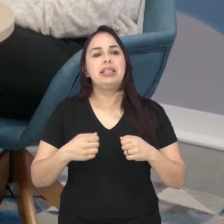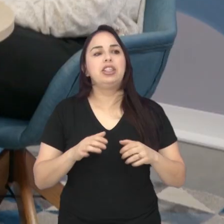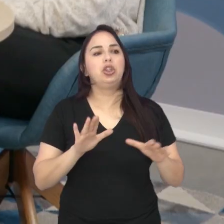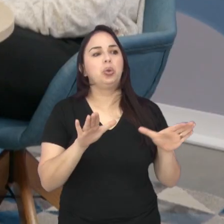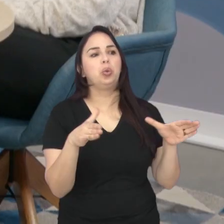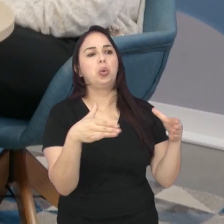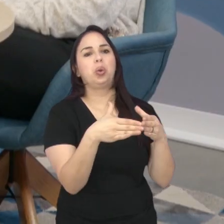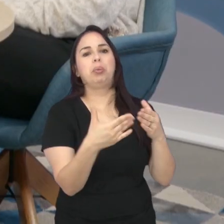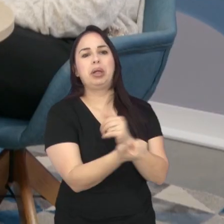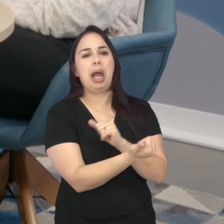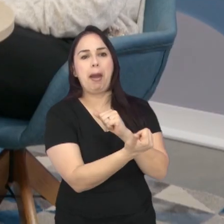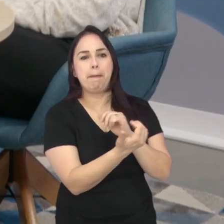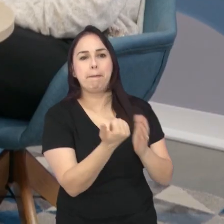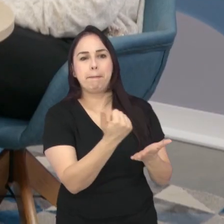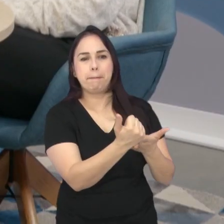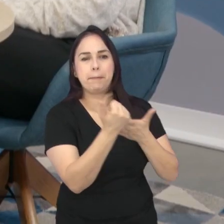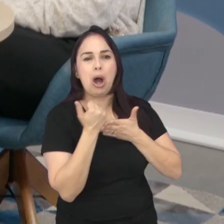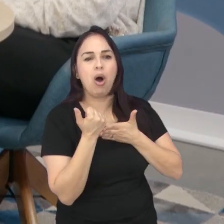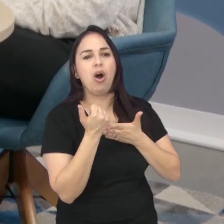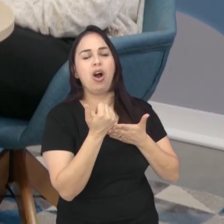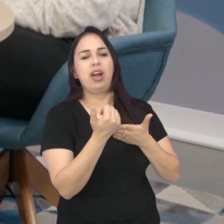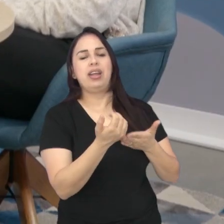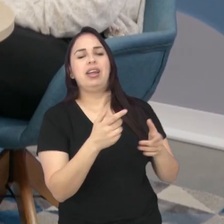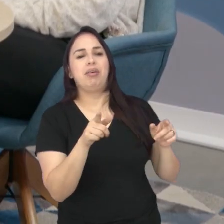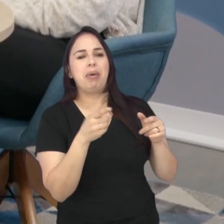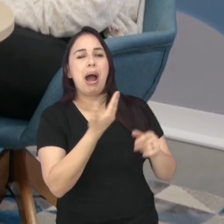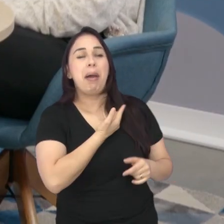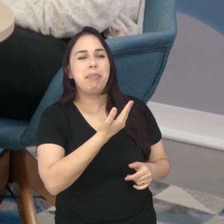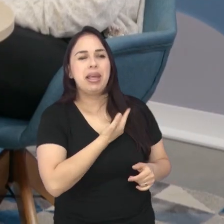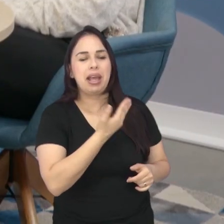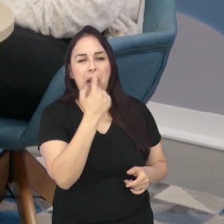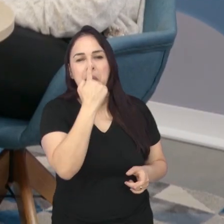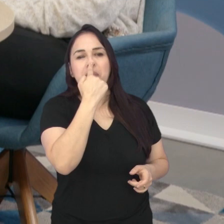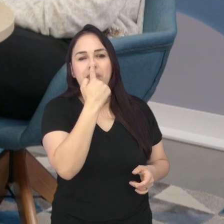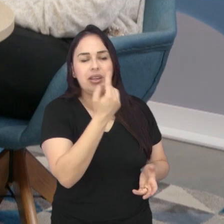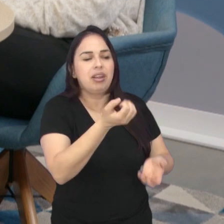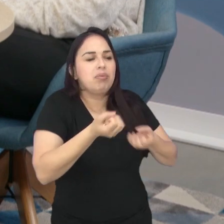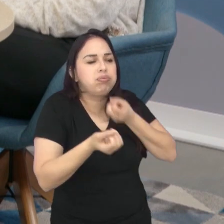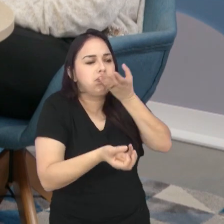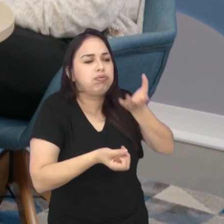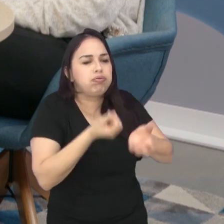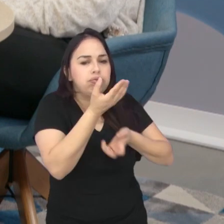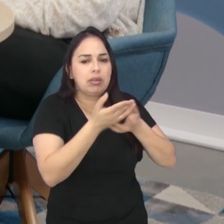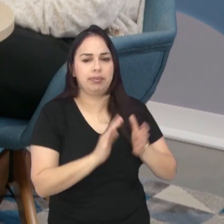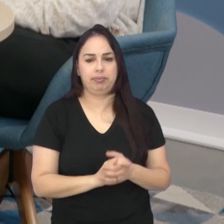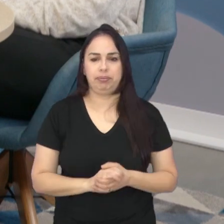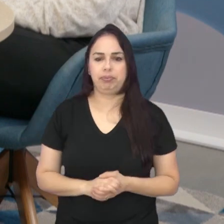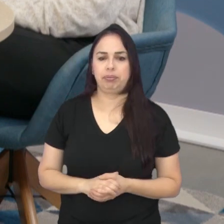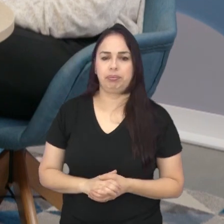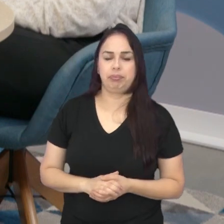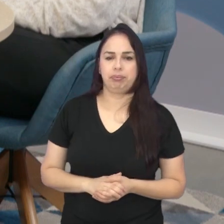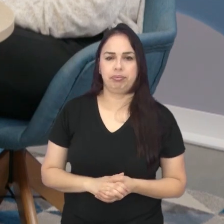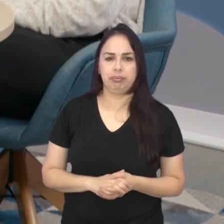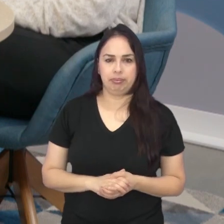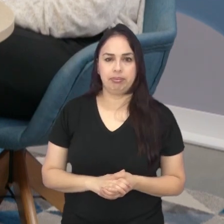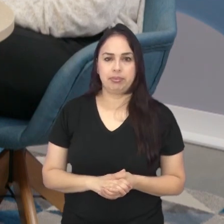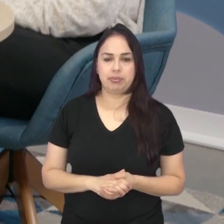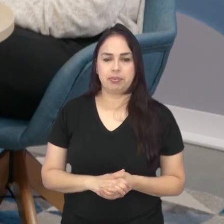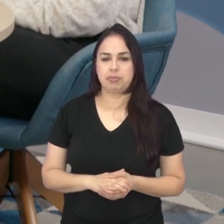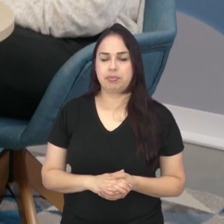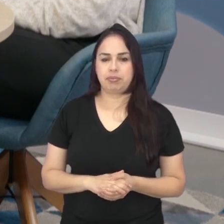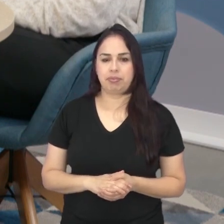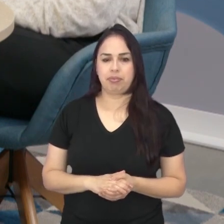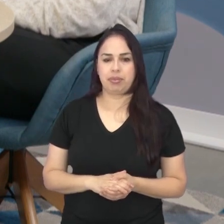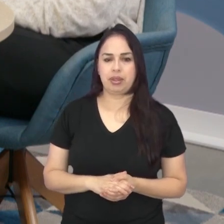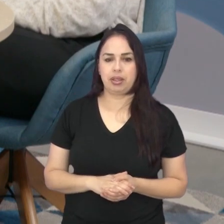amiga para conversar, para desabafar desse assunto, quero aproveitar e te perguntar, Natália, como